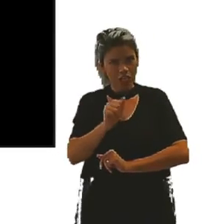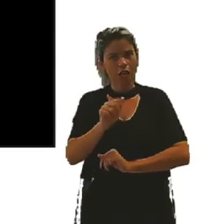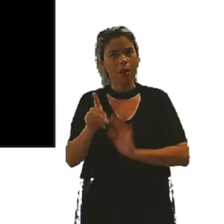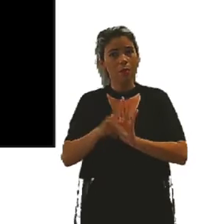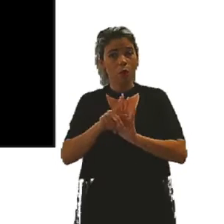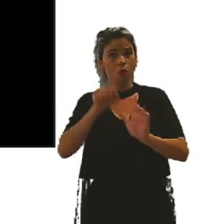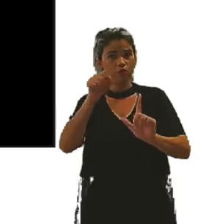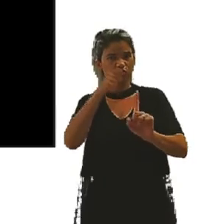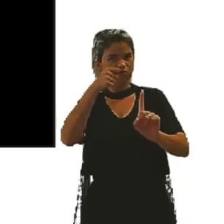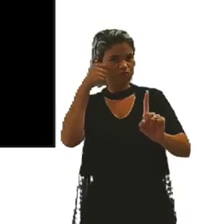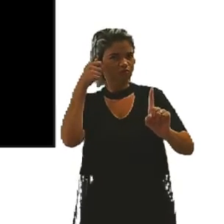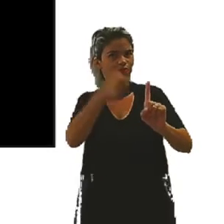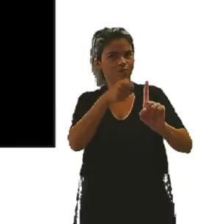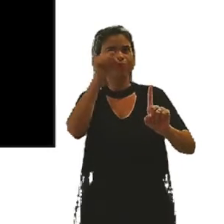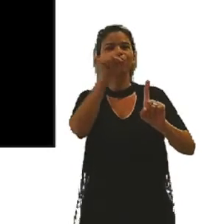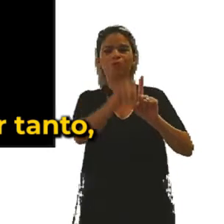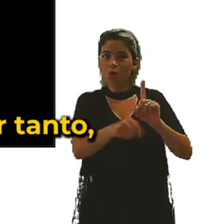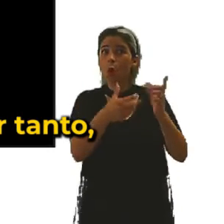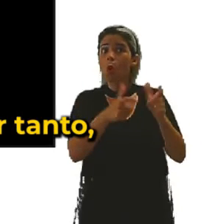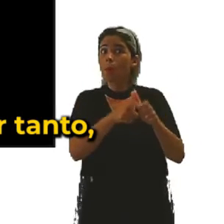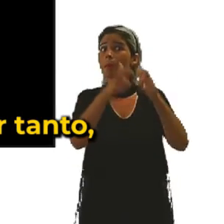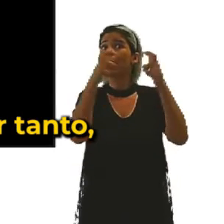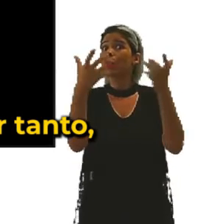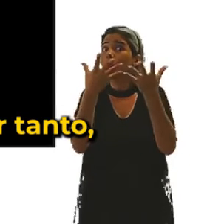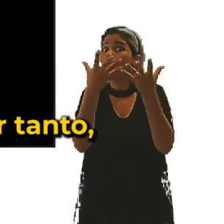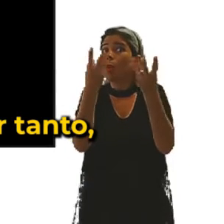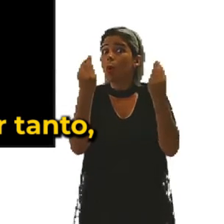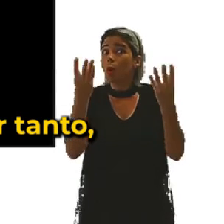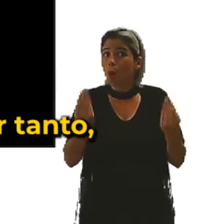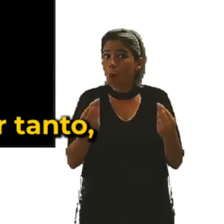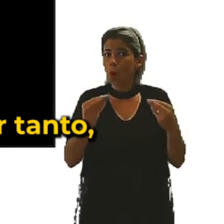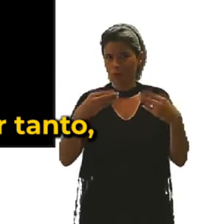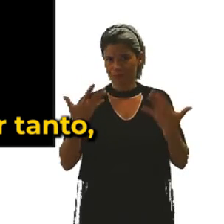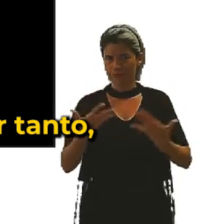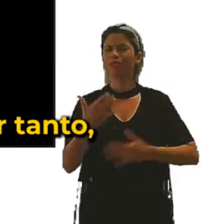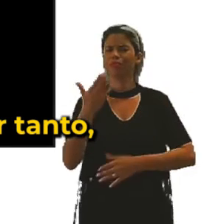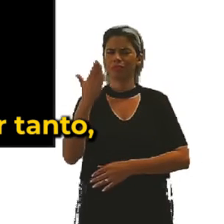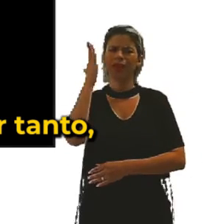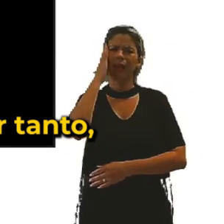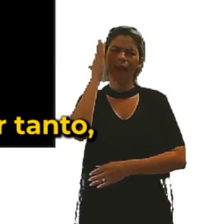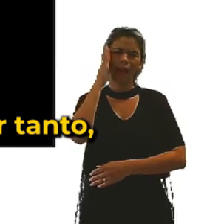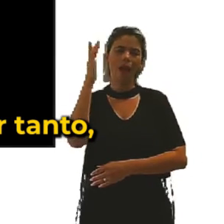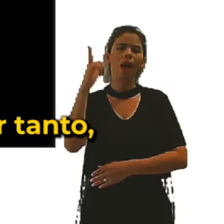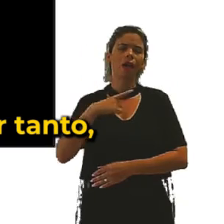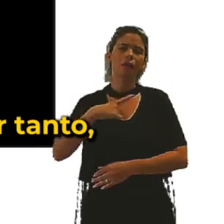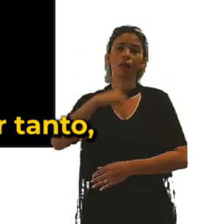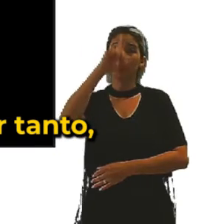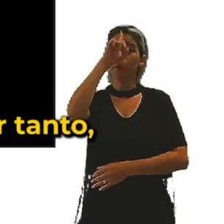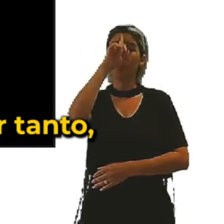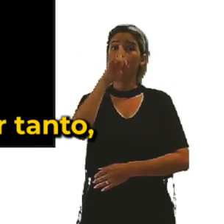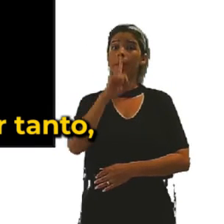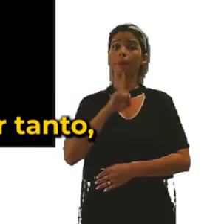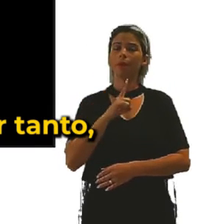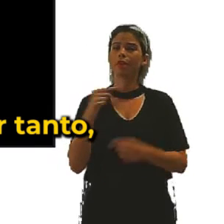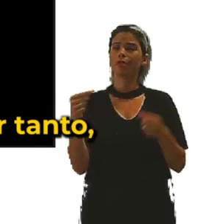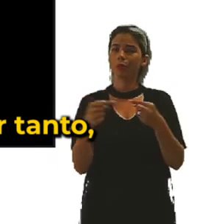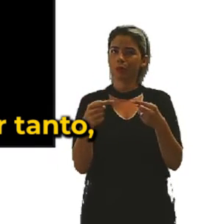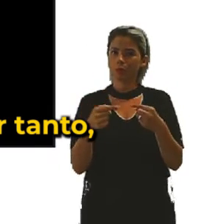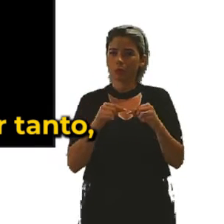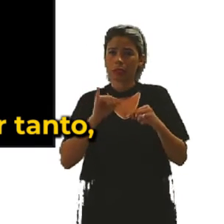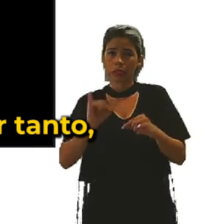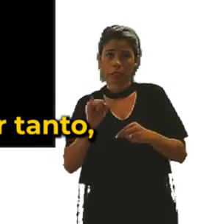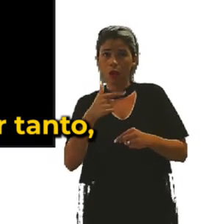Em geral, é importante que se diga, né? Eu gosto de estabelecer sempre o perfil, portanto, seja do